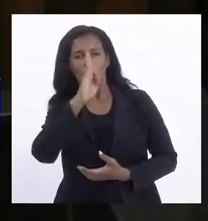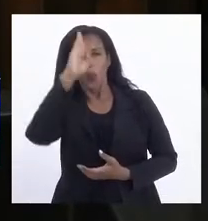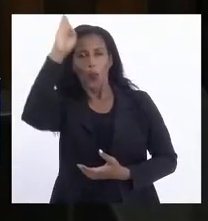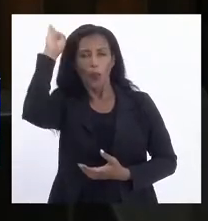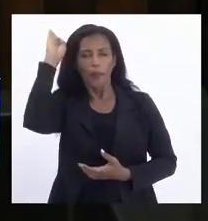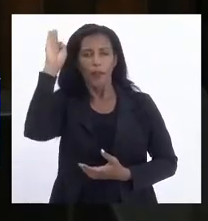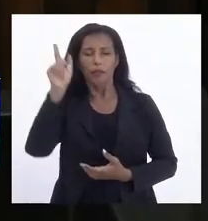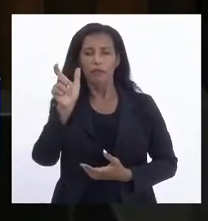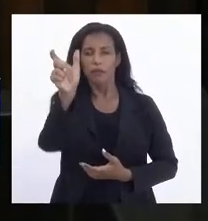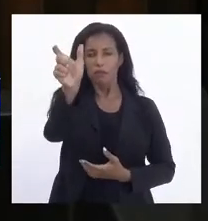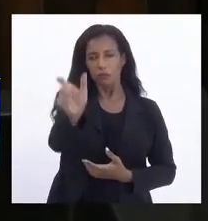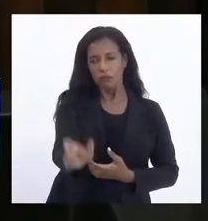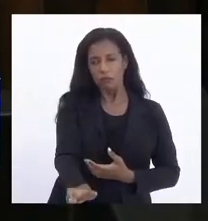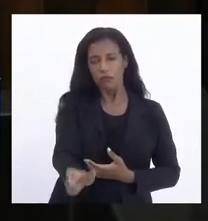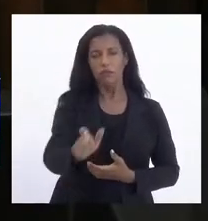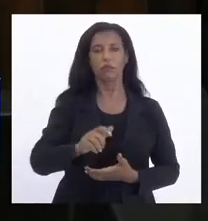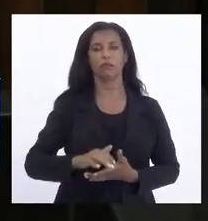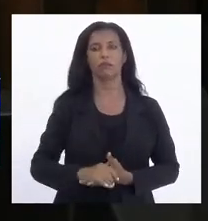civil.